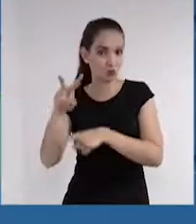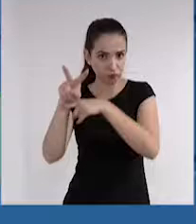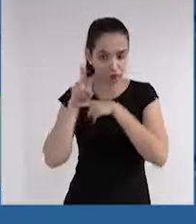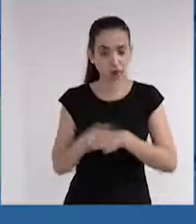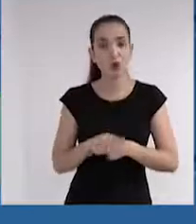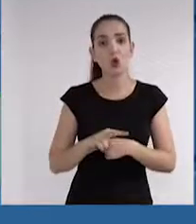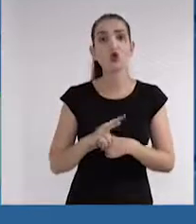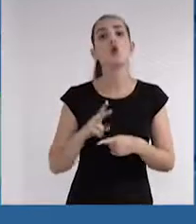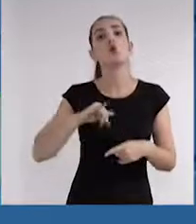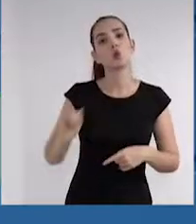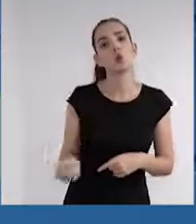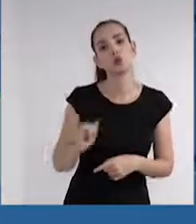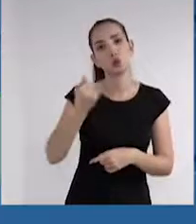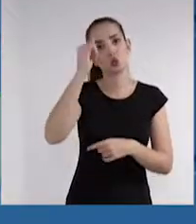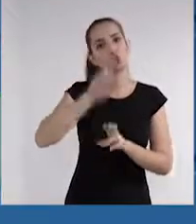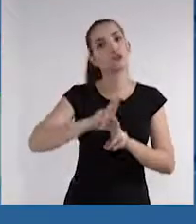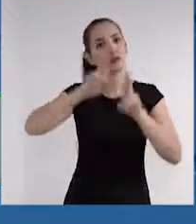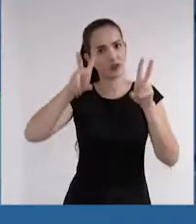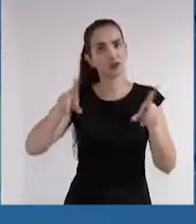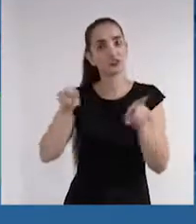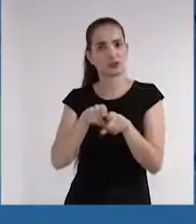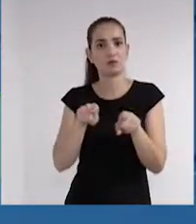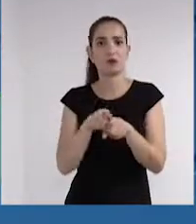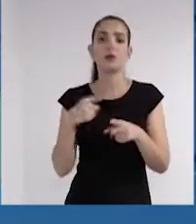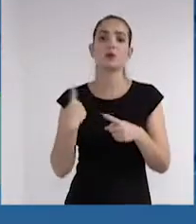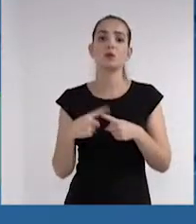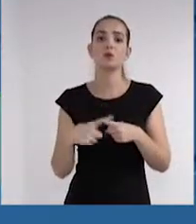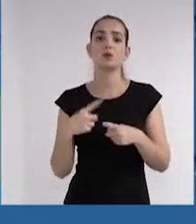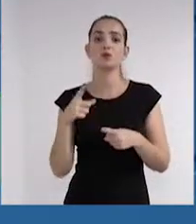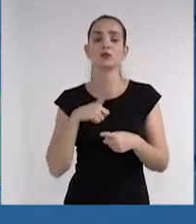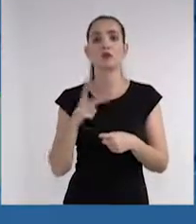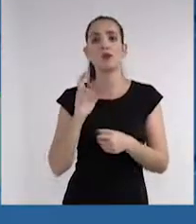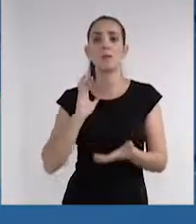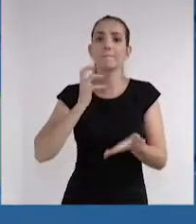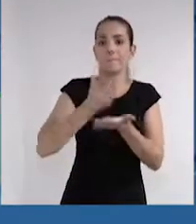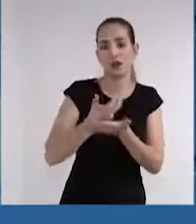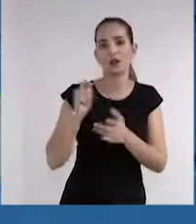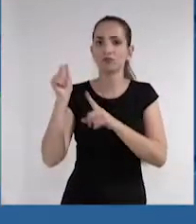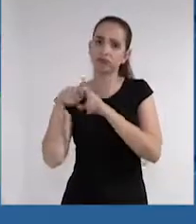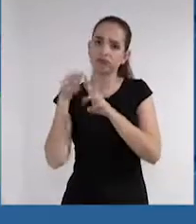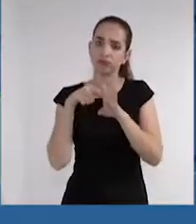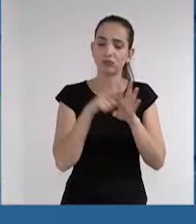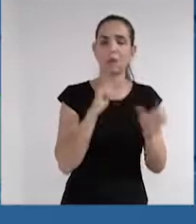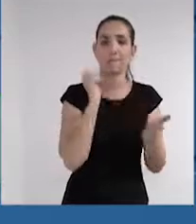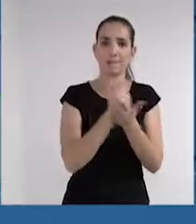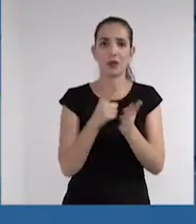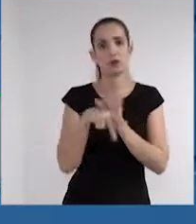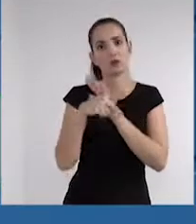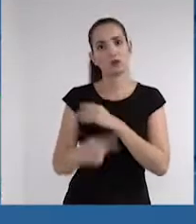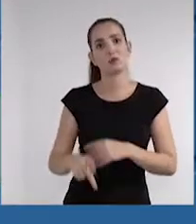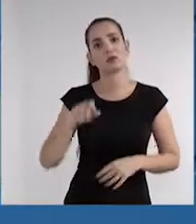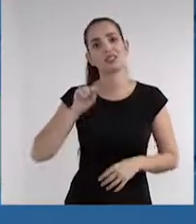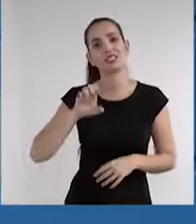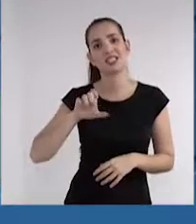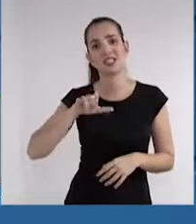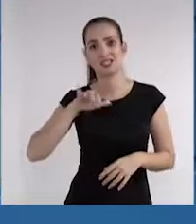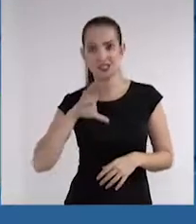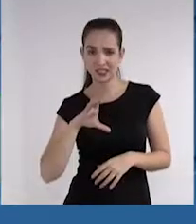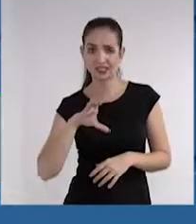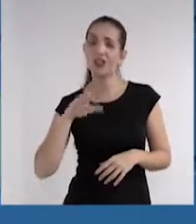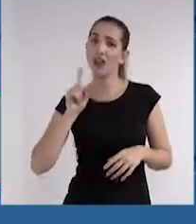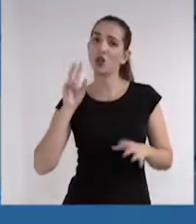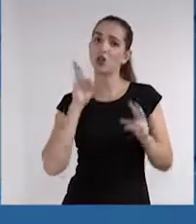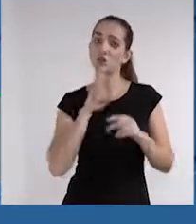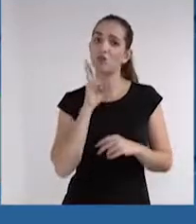do que é permitido, dentro do que rege o manual de financiamento, ele paga a taxa Selic, o que é normal. Porque ele tem todas